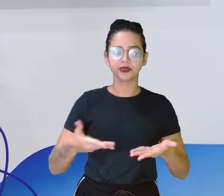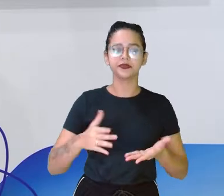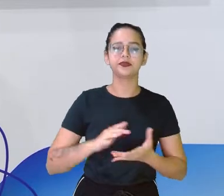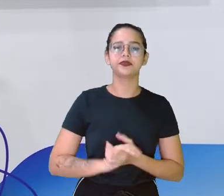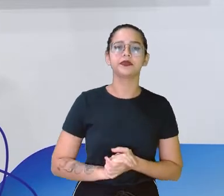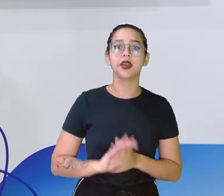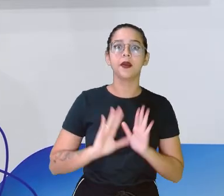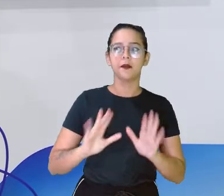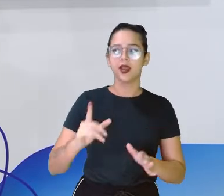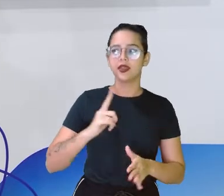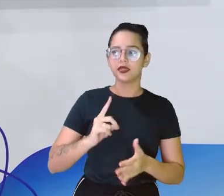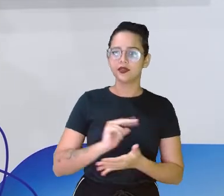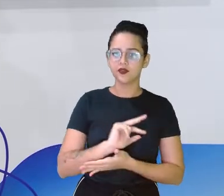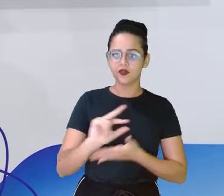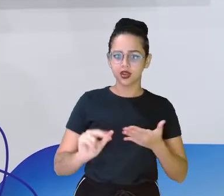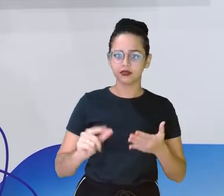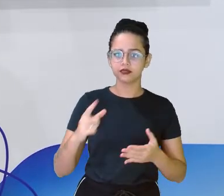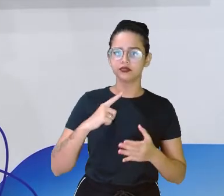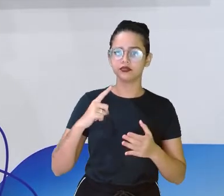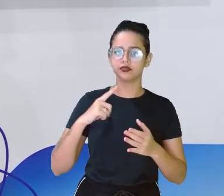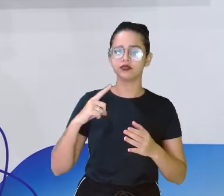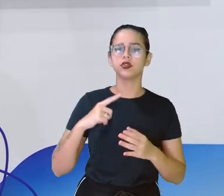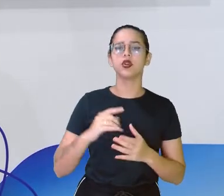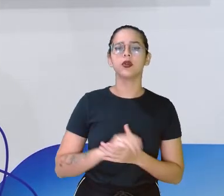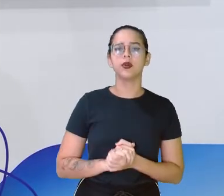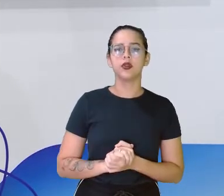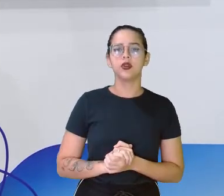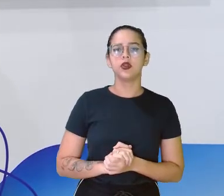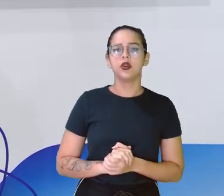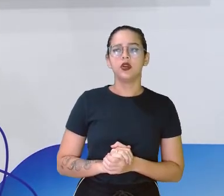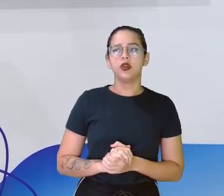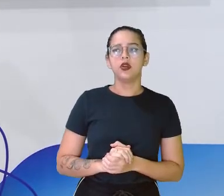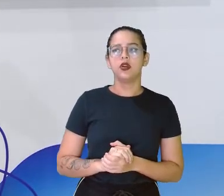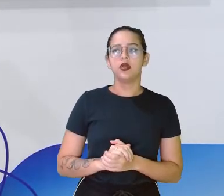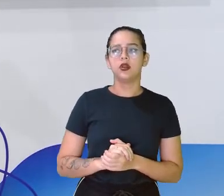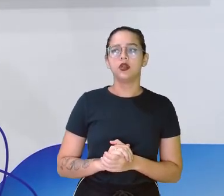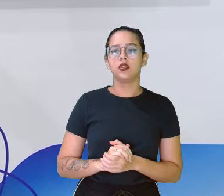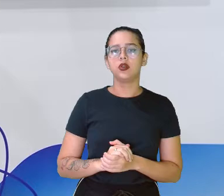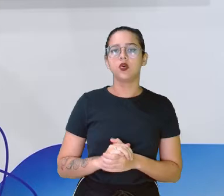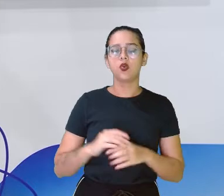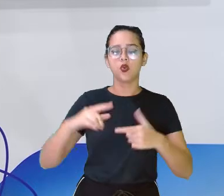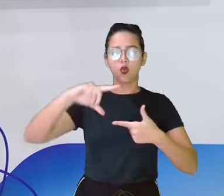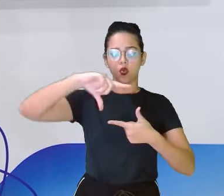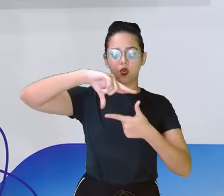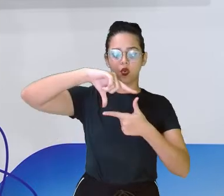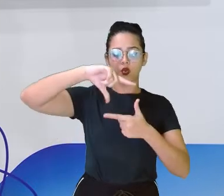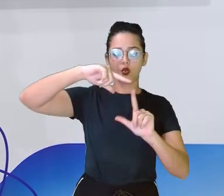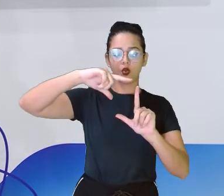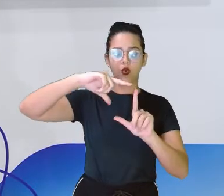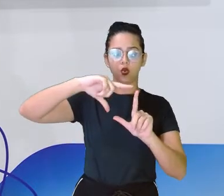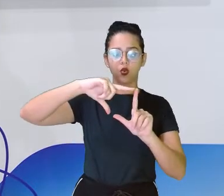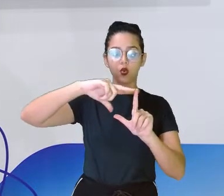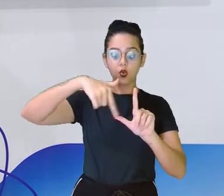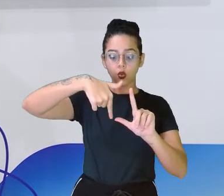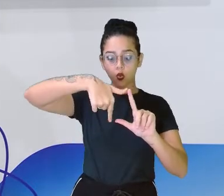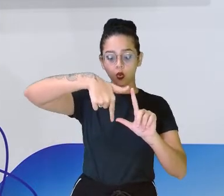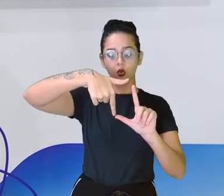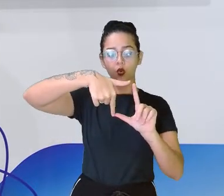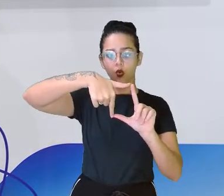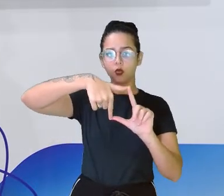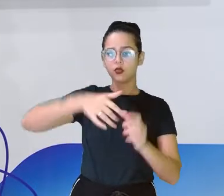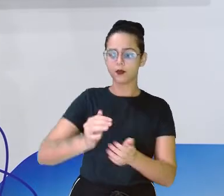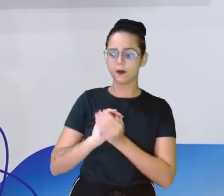Mas não temos várias. Nós temos os cubos, por exemplo, né? Aquele dado que você joga, aqueles jogos